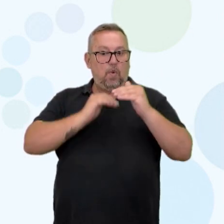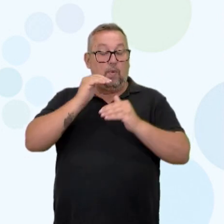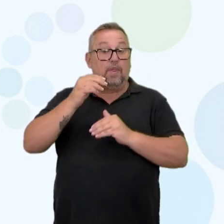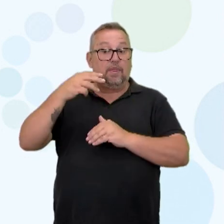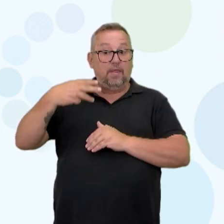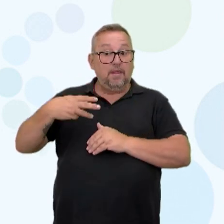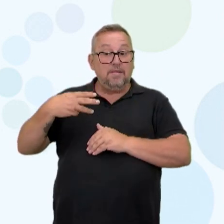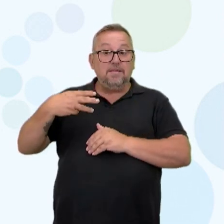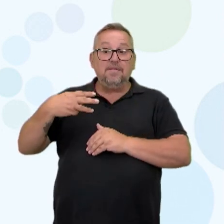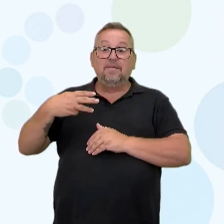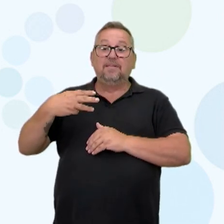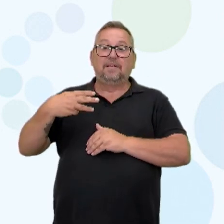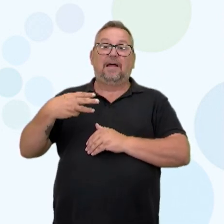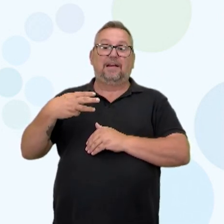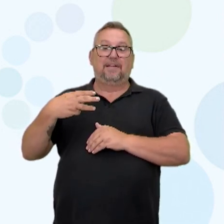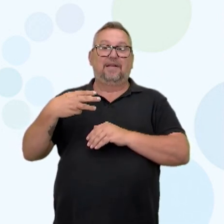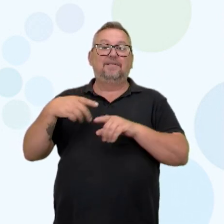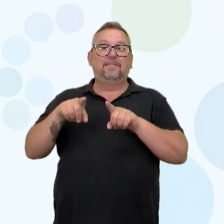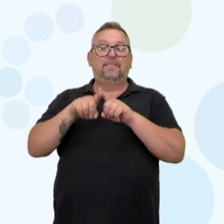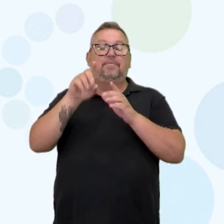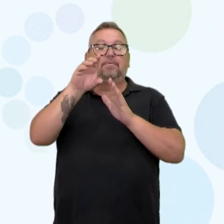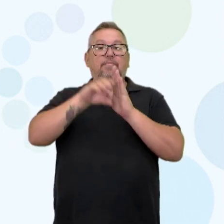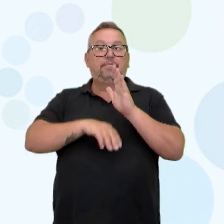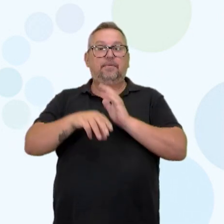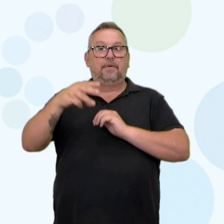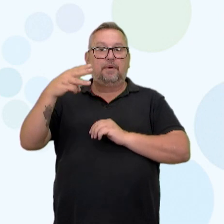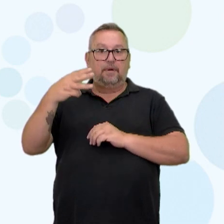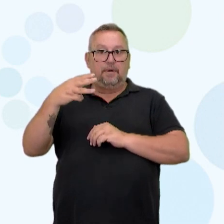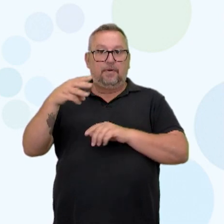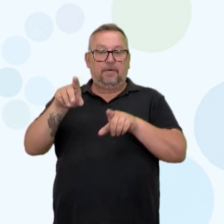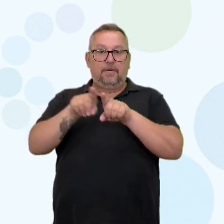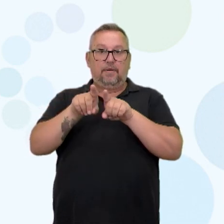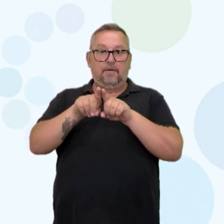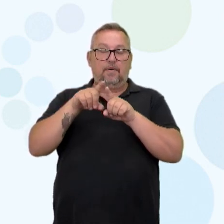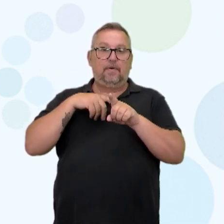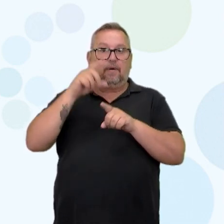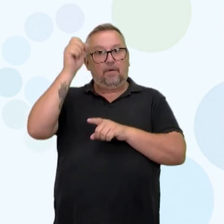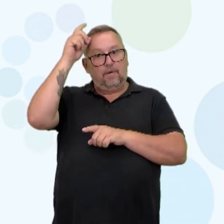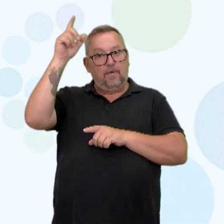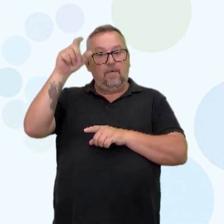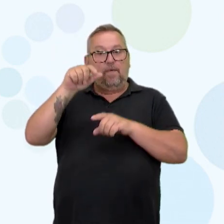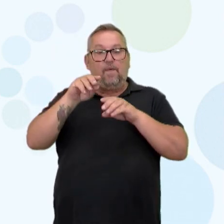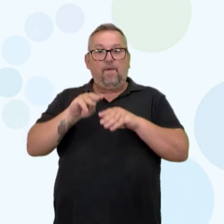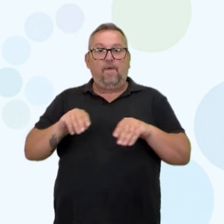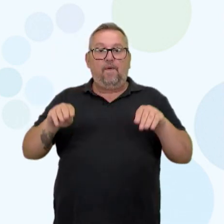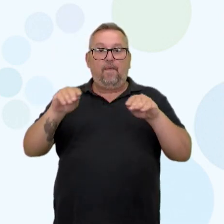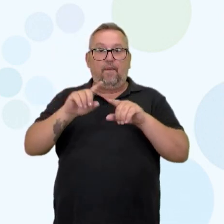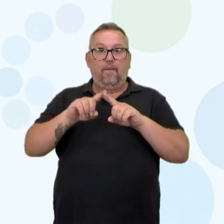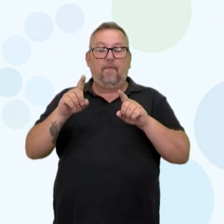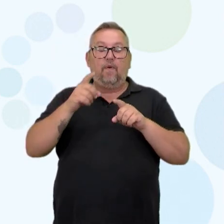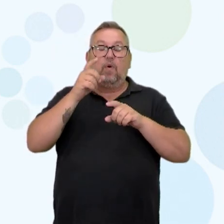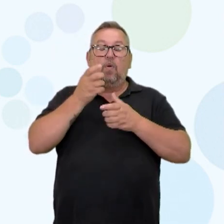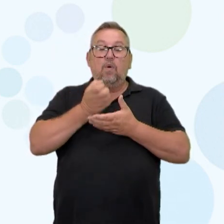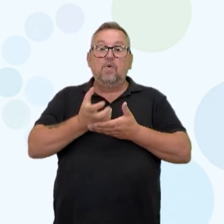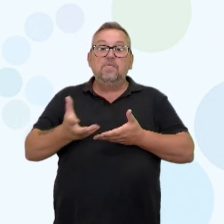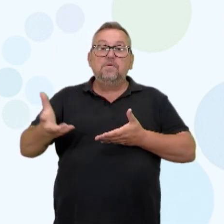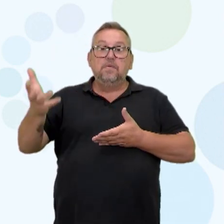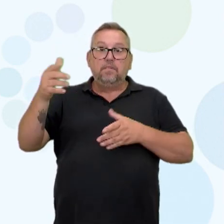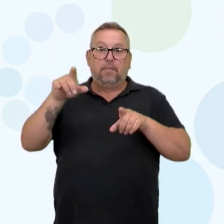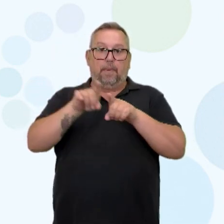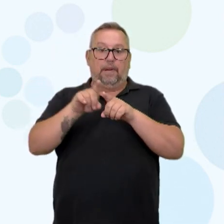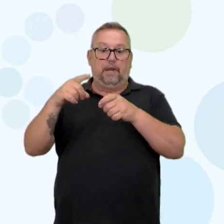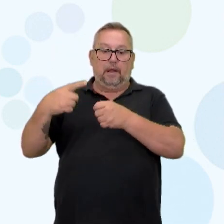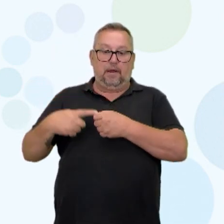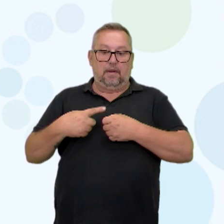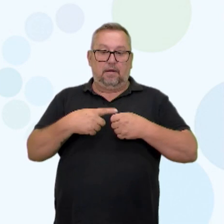3. É o componente 3 que faz parte aí do aprofundamento, a cultura do solo, do campo à cidade. Né,